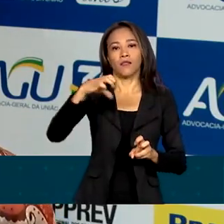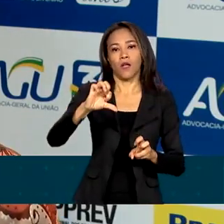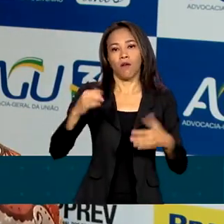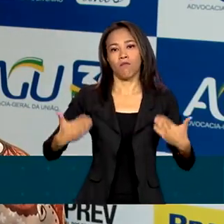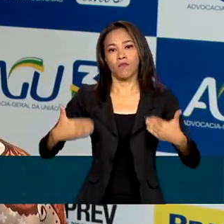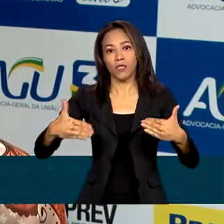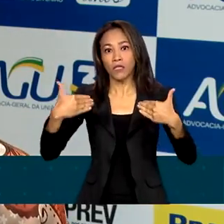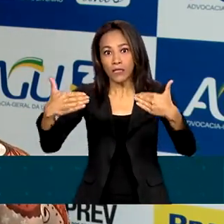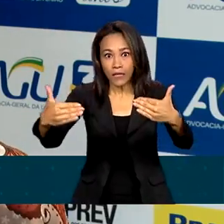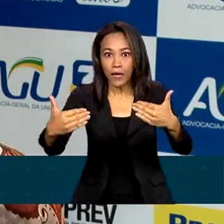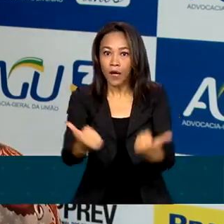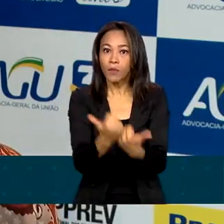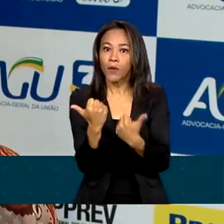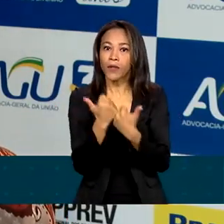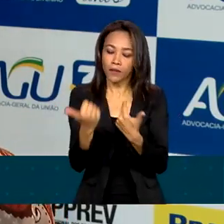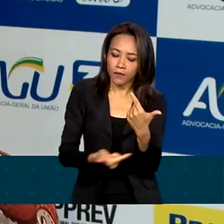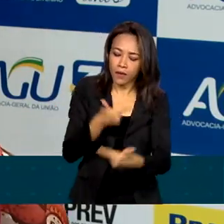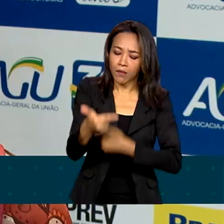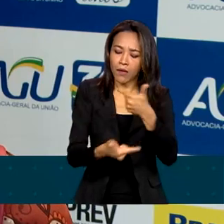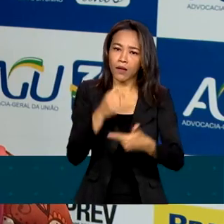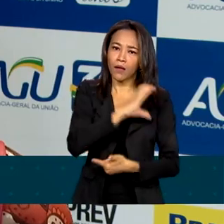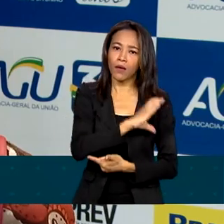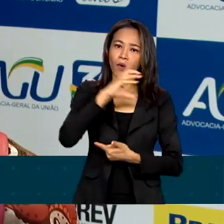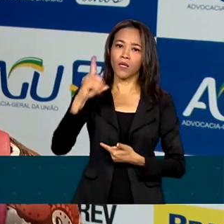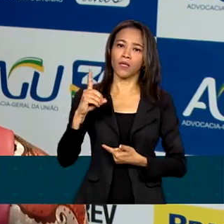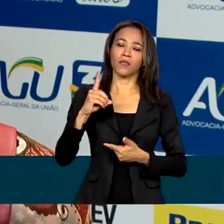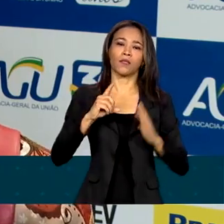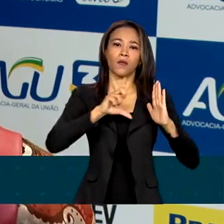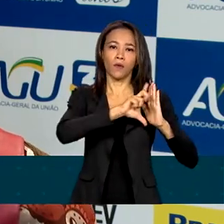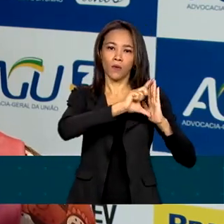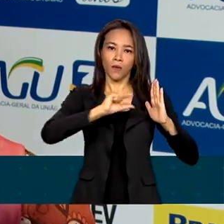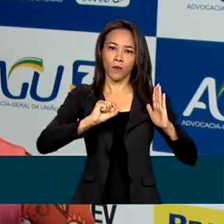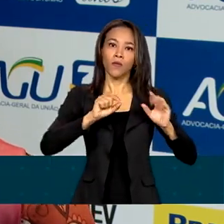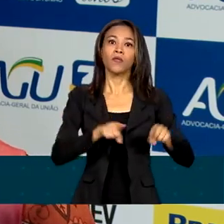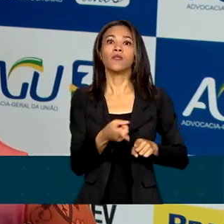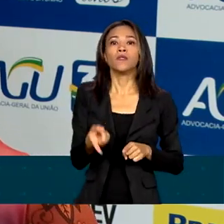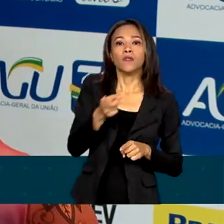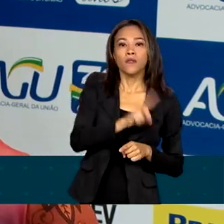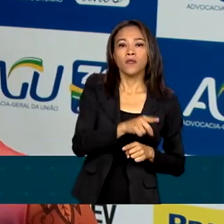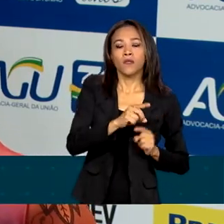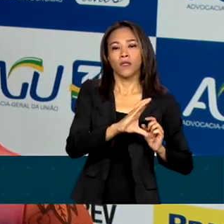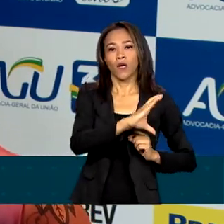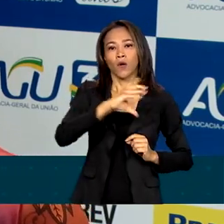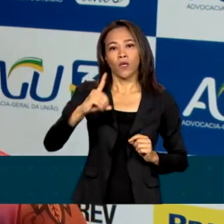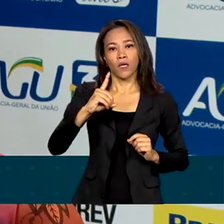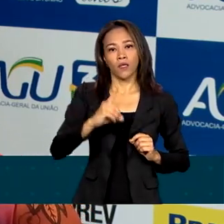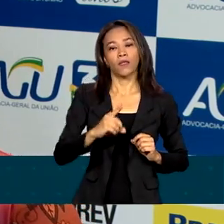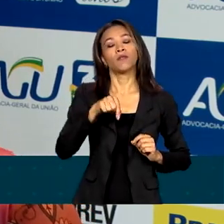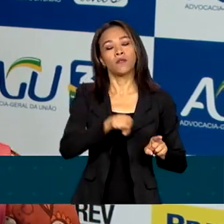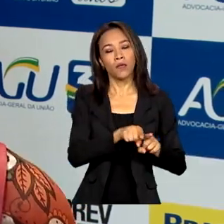juntos com a coordenação política da Casa Civil e a coordenação executiva do Ministério do Meio Ambiente.